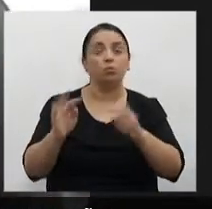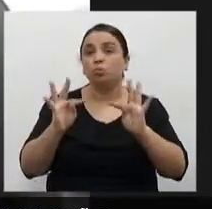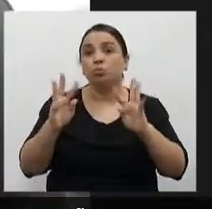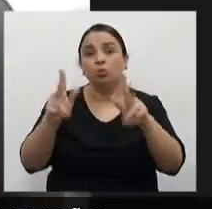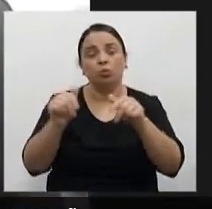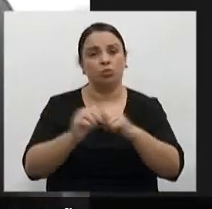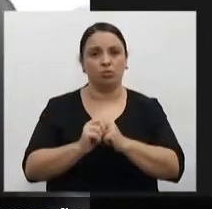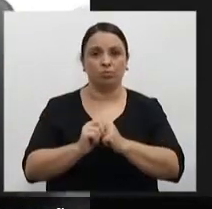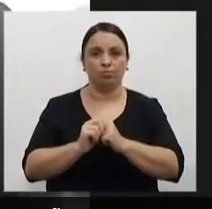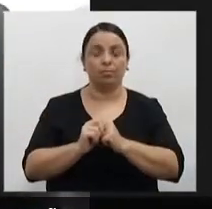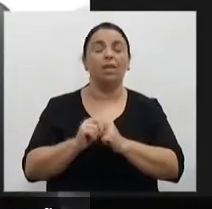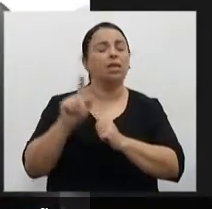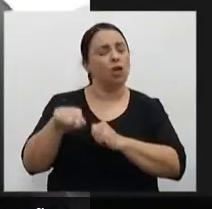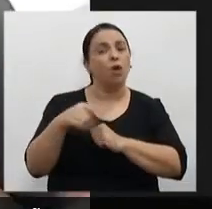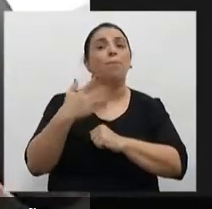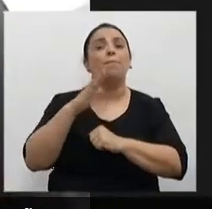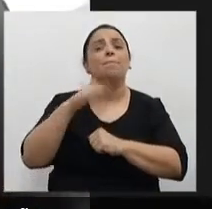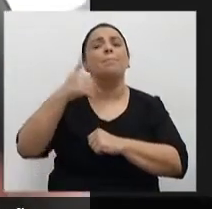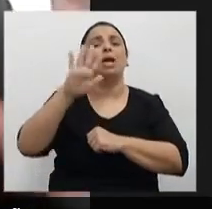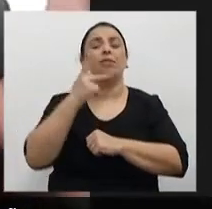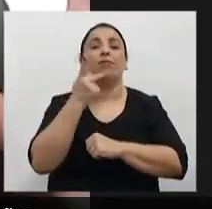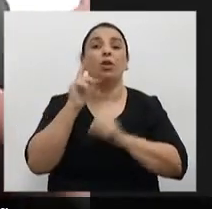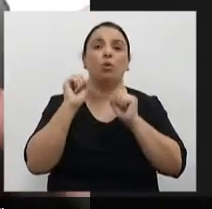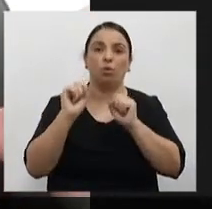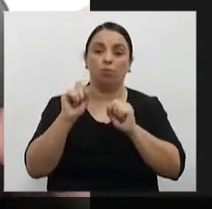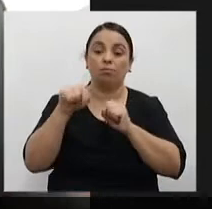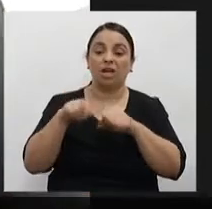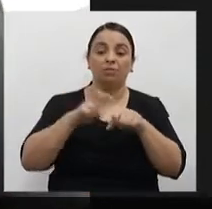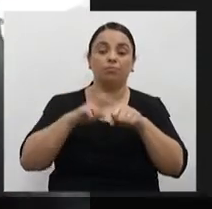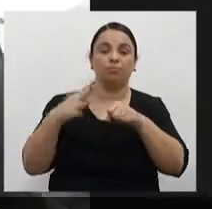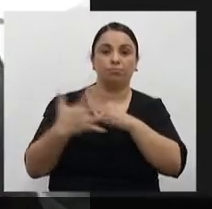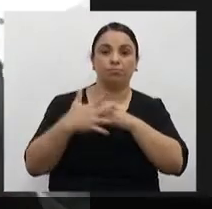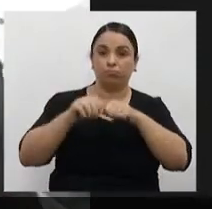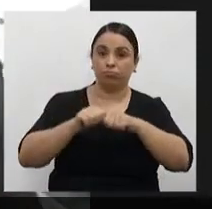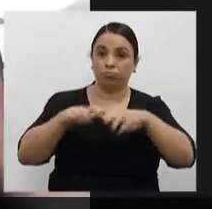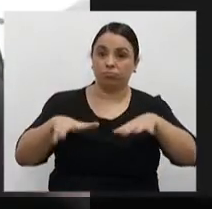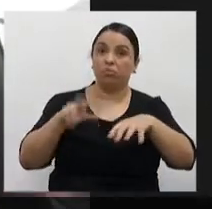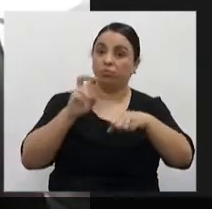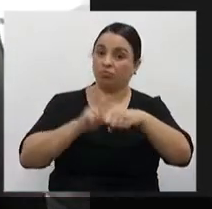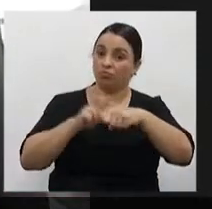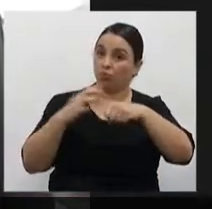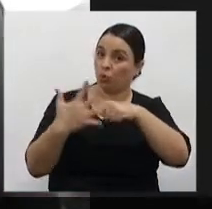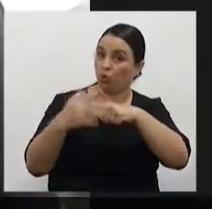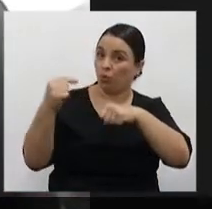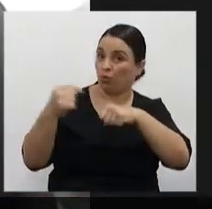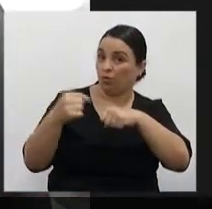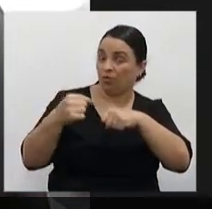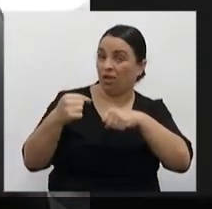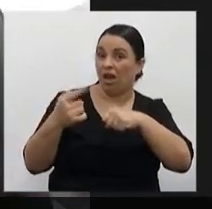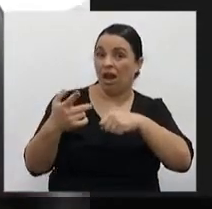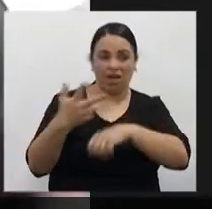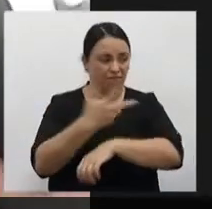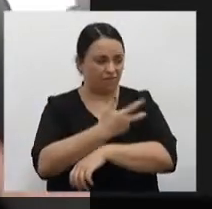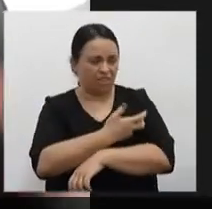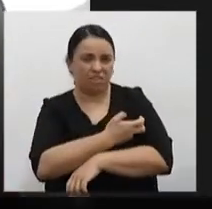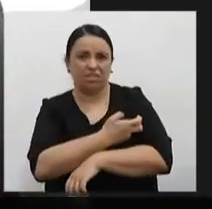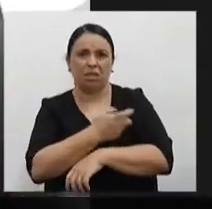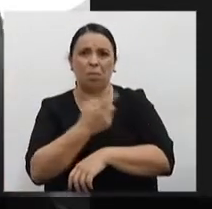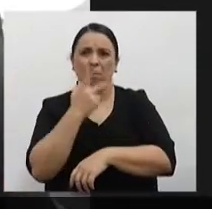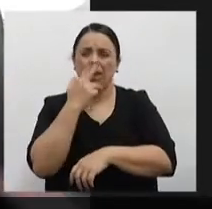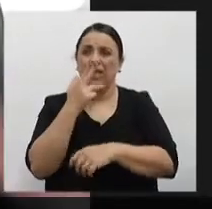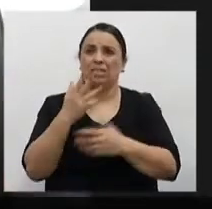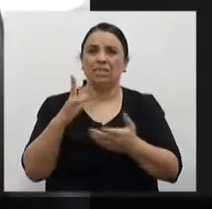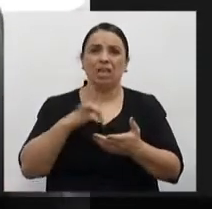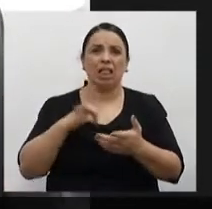que essa pandemia, que essa COVID, vacina, está ficando um pouquinho meio fumaçado,